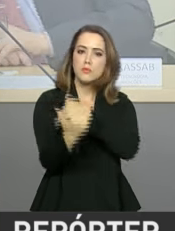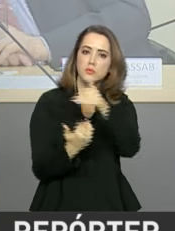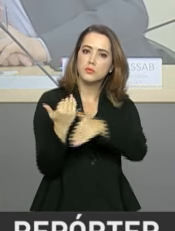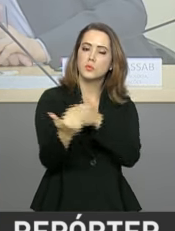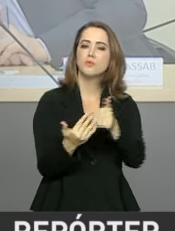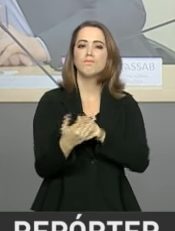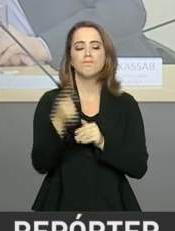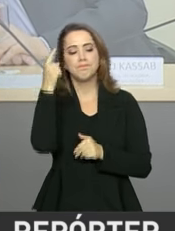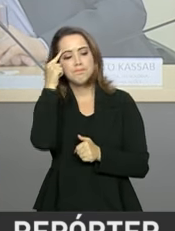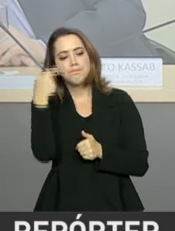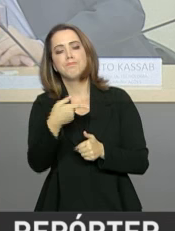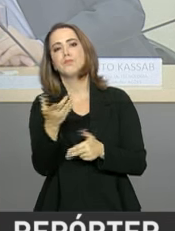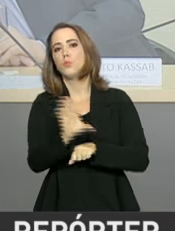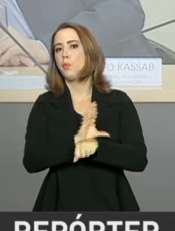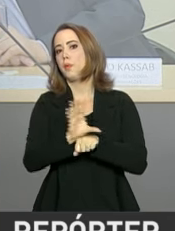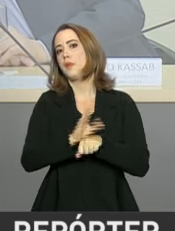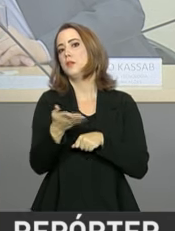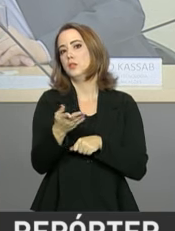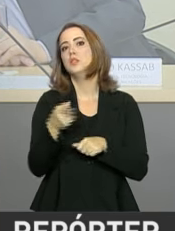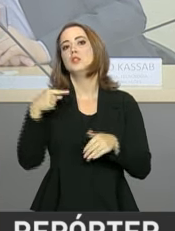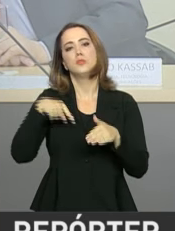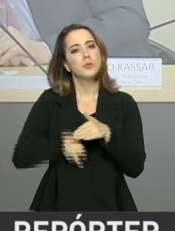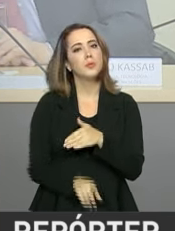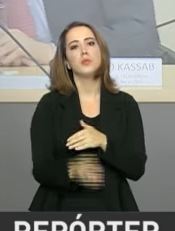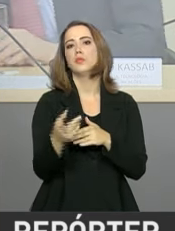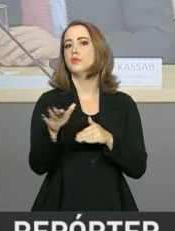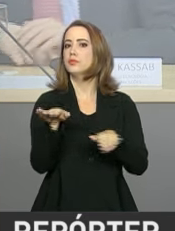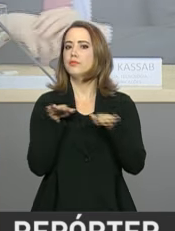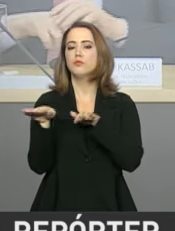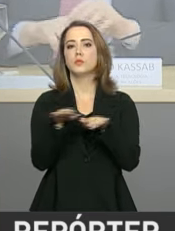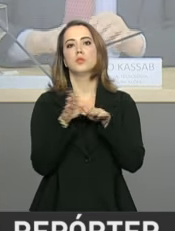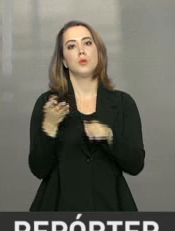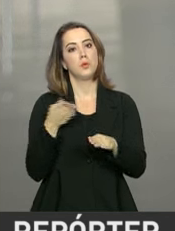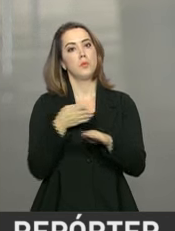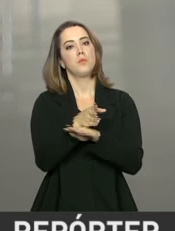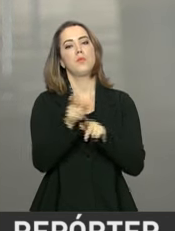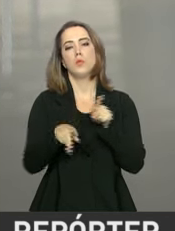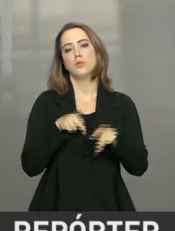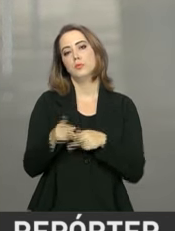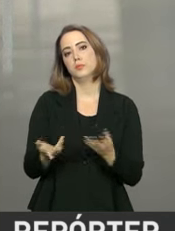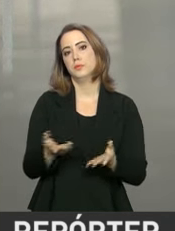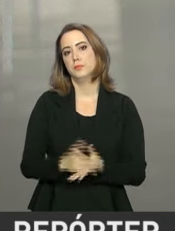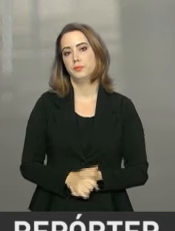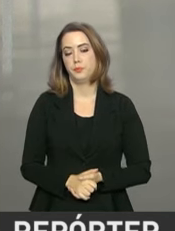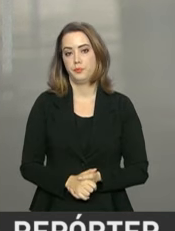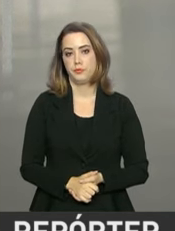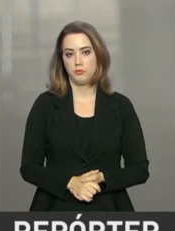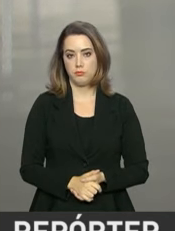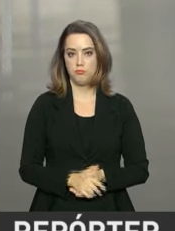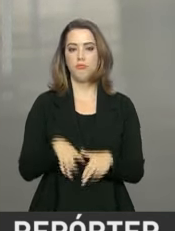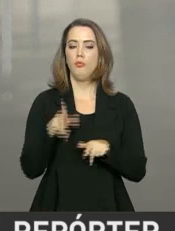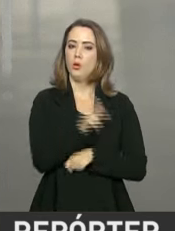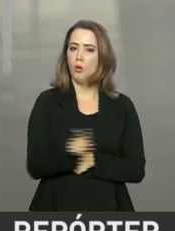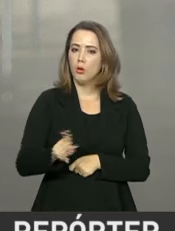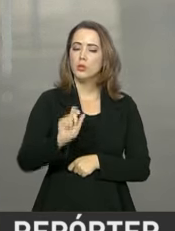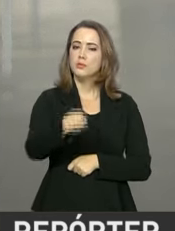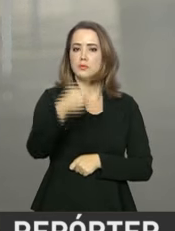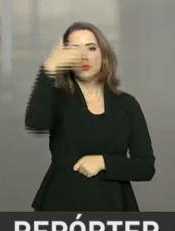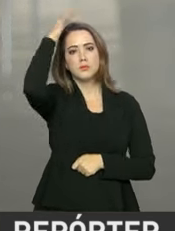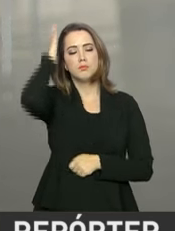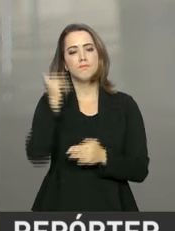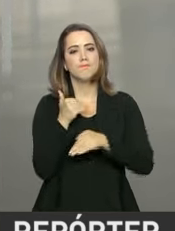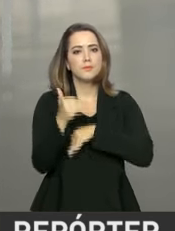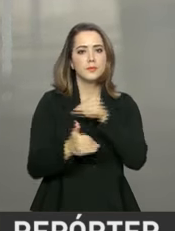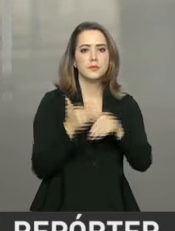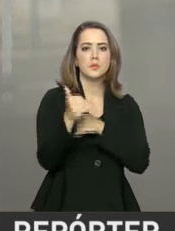que são concepções profundamente democráticas e participativas o presidente exercício Michel Temer dá